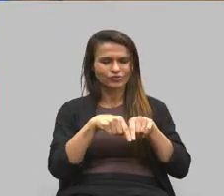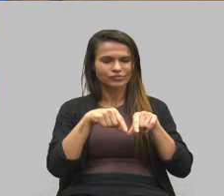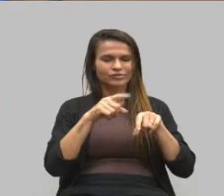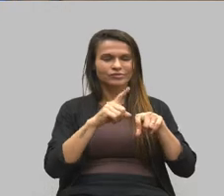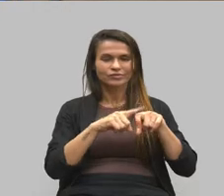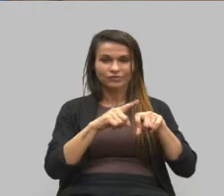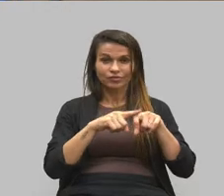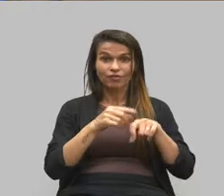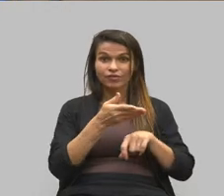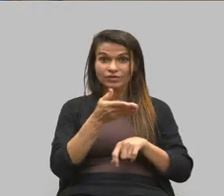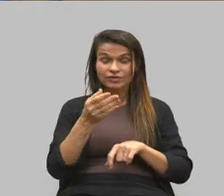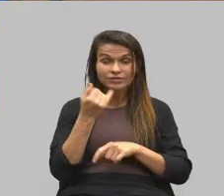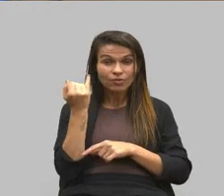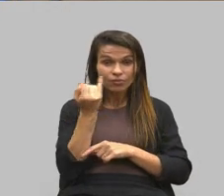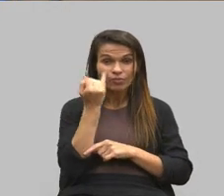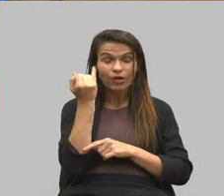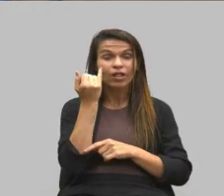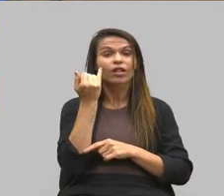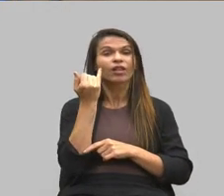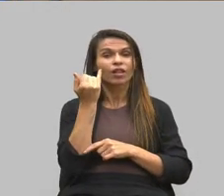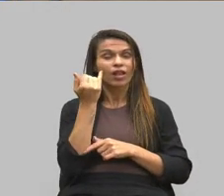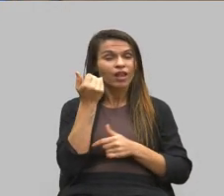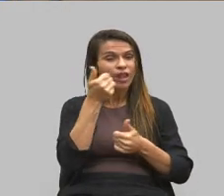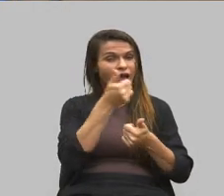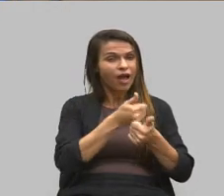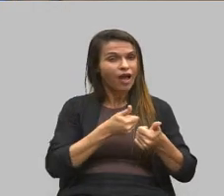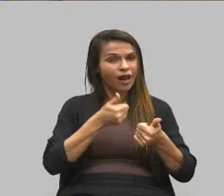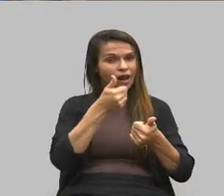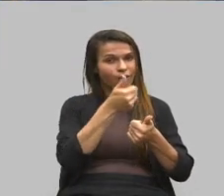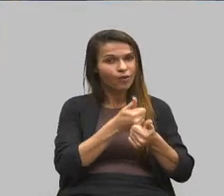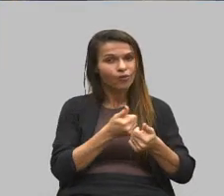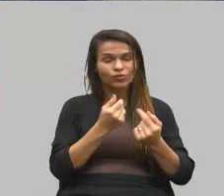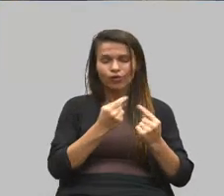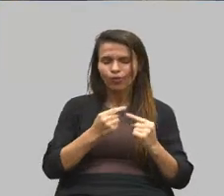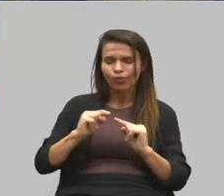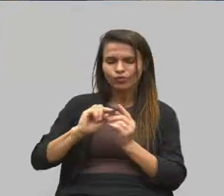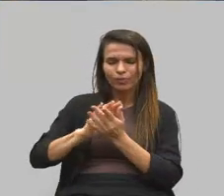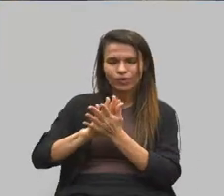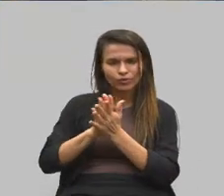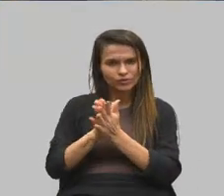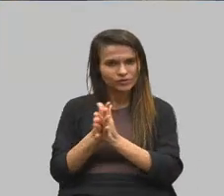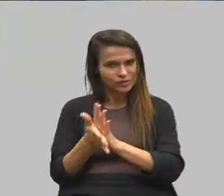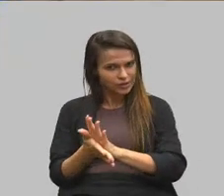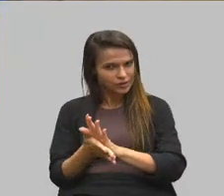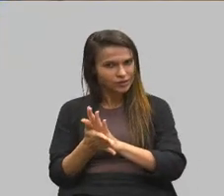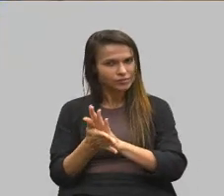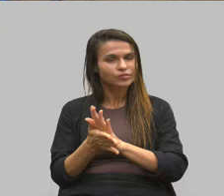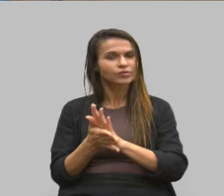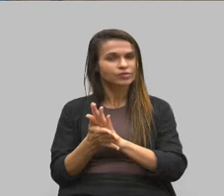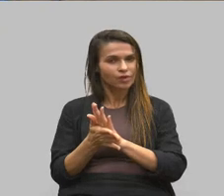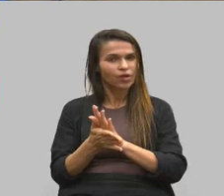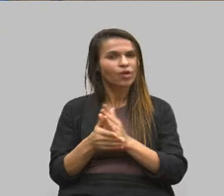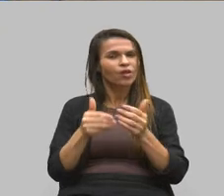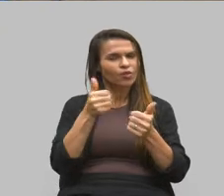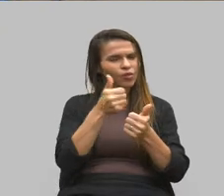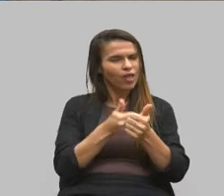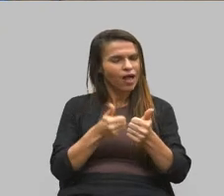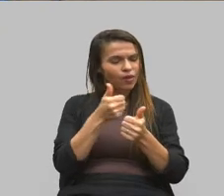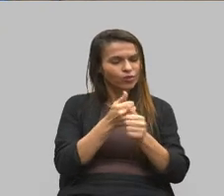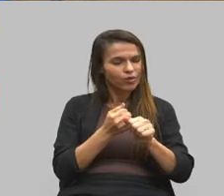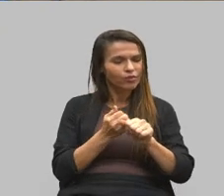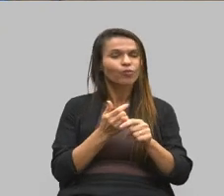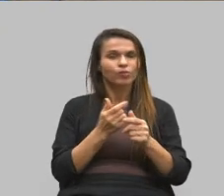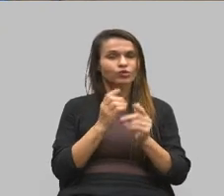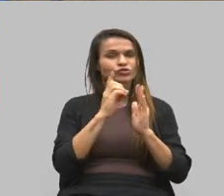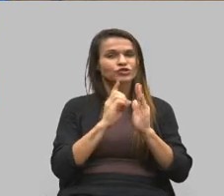essenciais na luta na luta contra o preconceito na luta por acesso e a